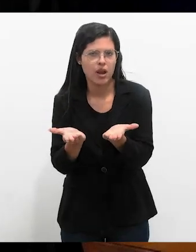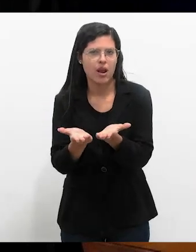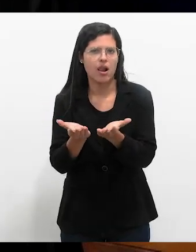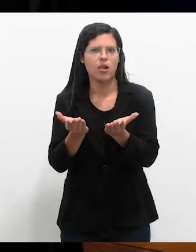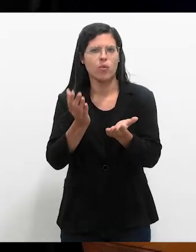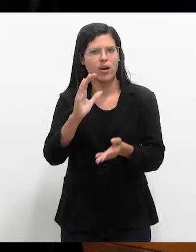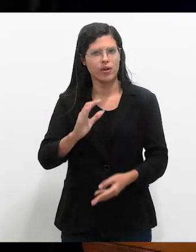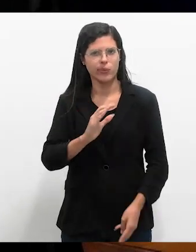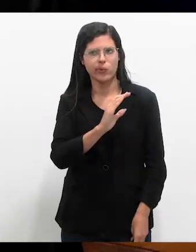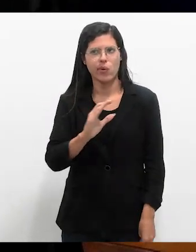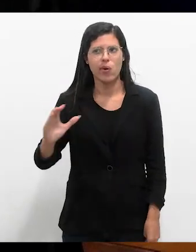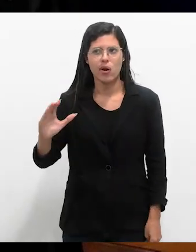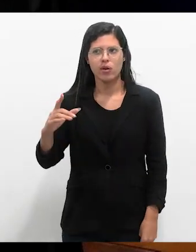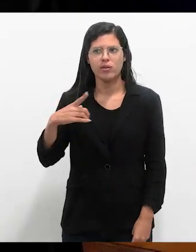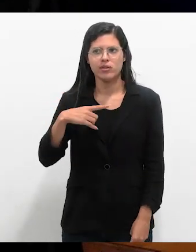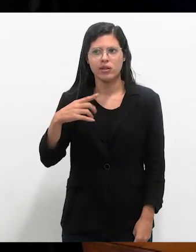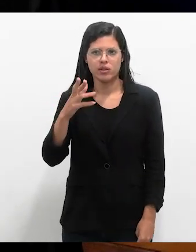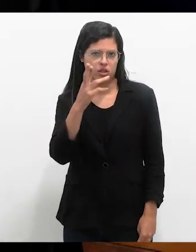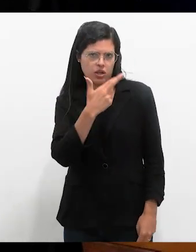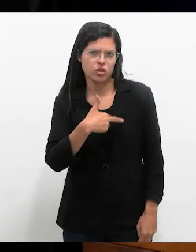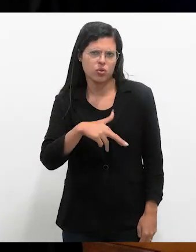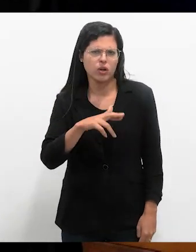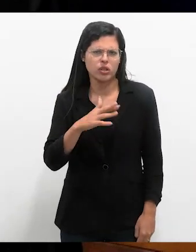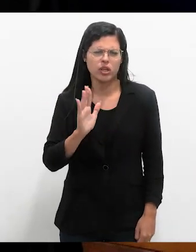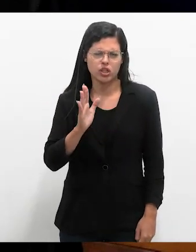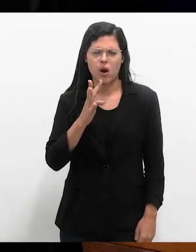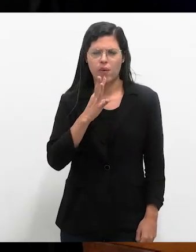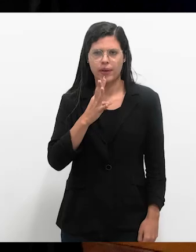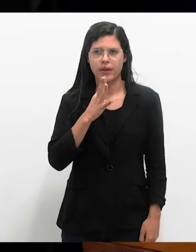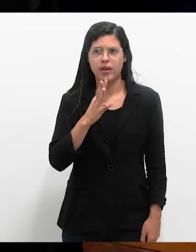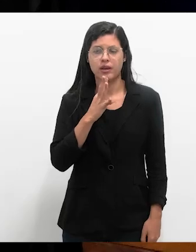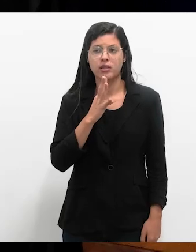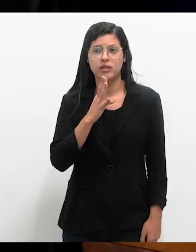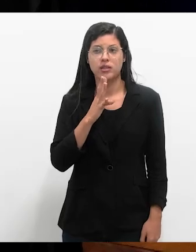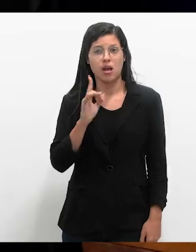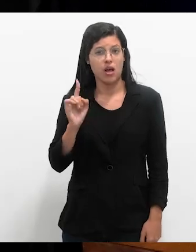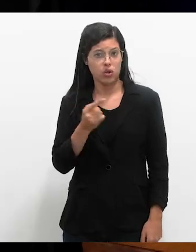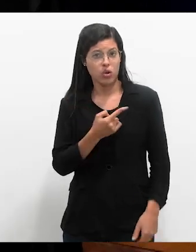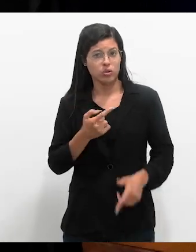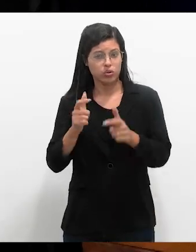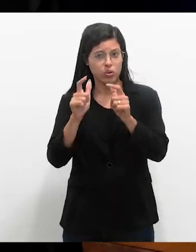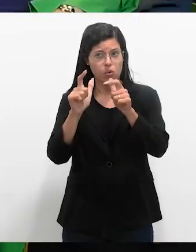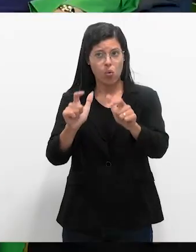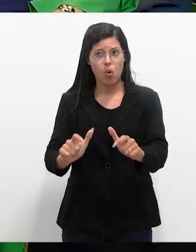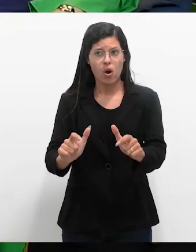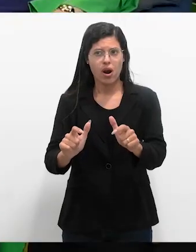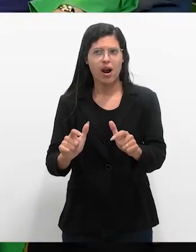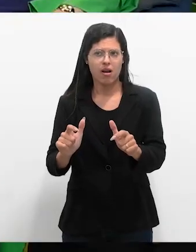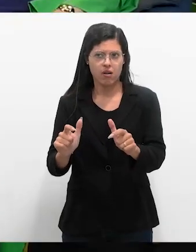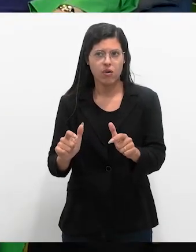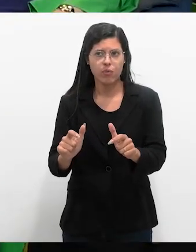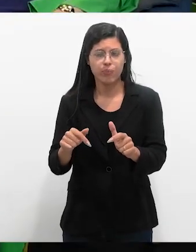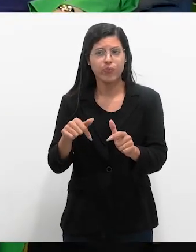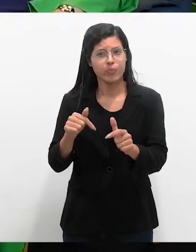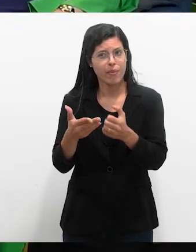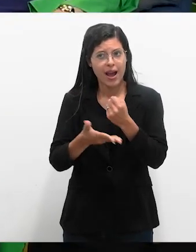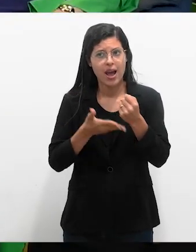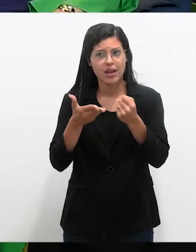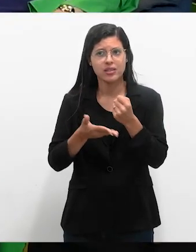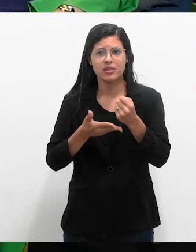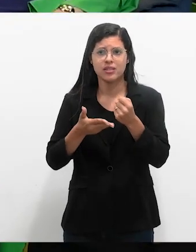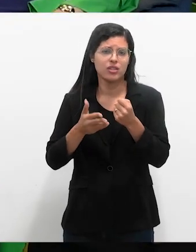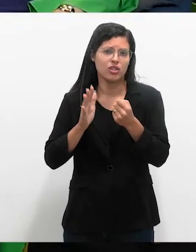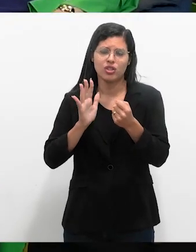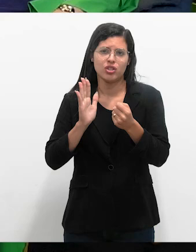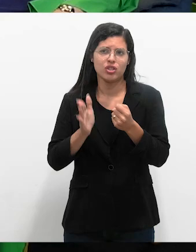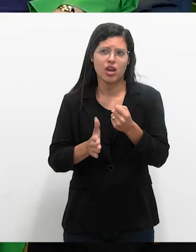já é tomada pelas religiões que a gente já conhece. Então, a nossa terra em si, natal, vamos dizer assim, a essência, já